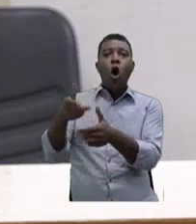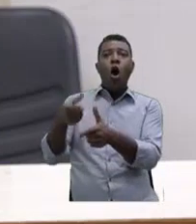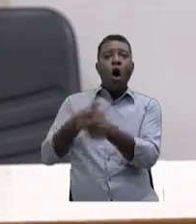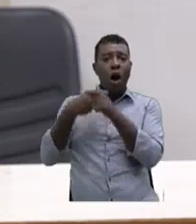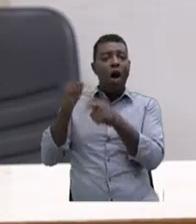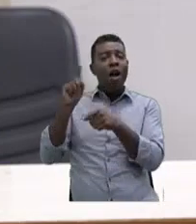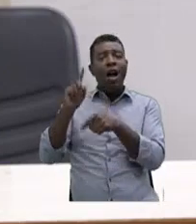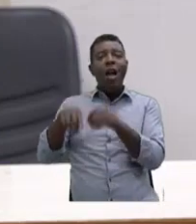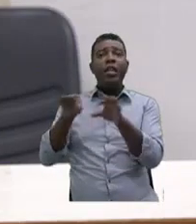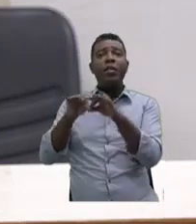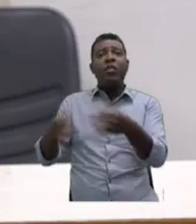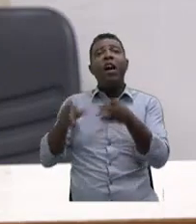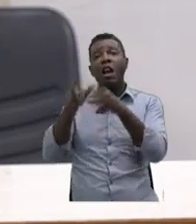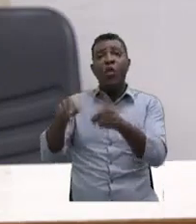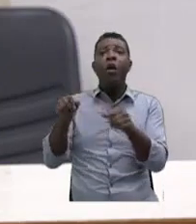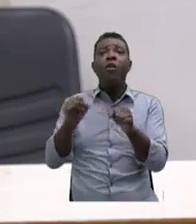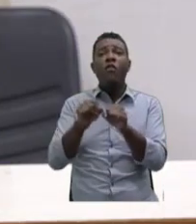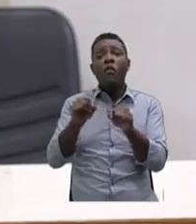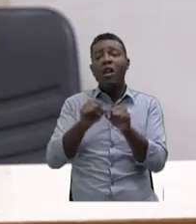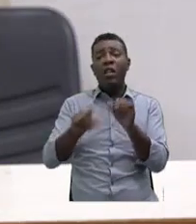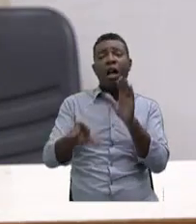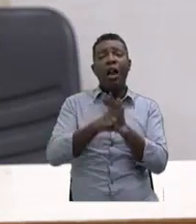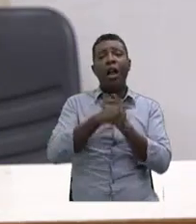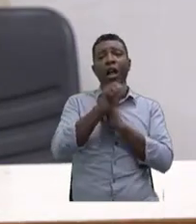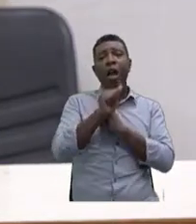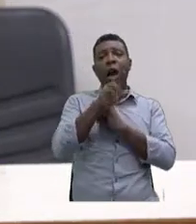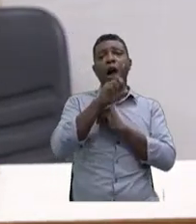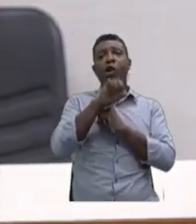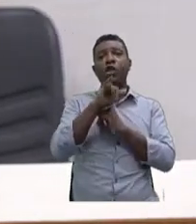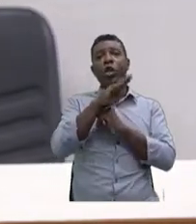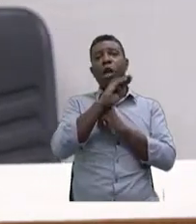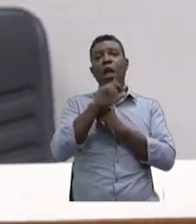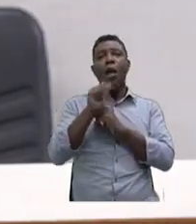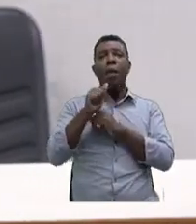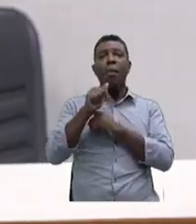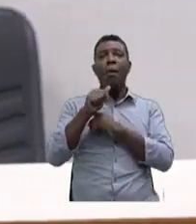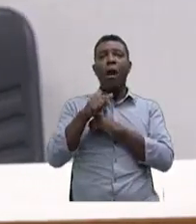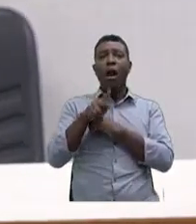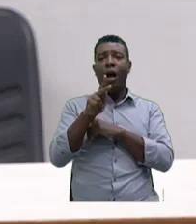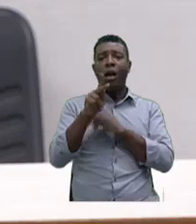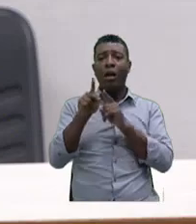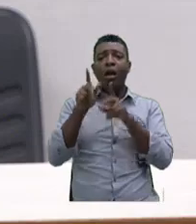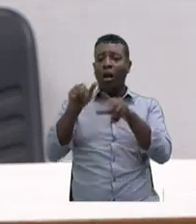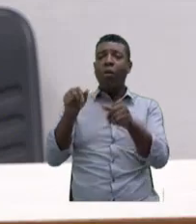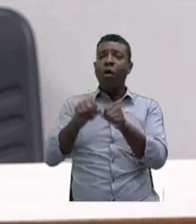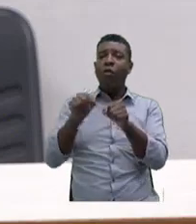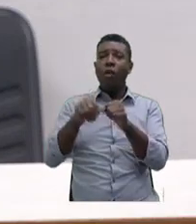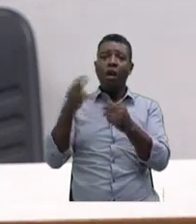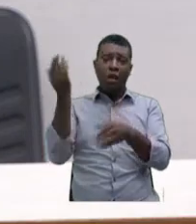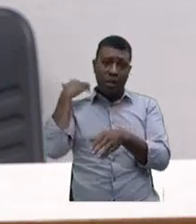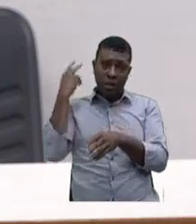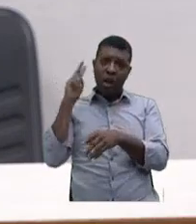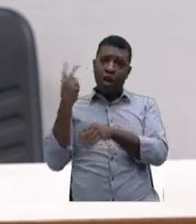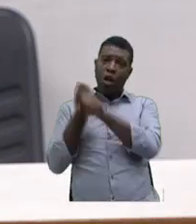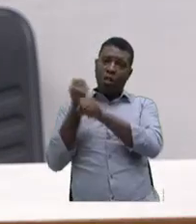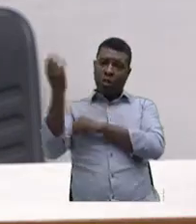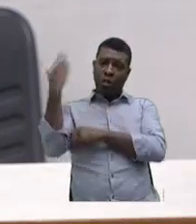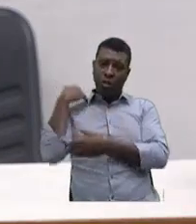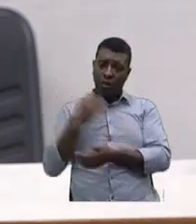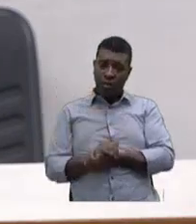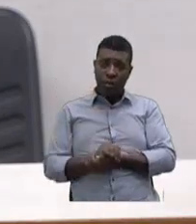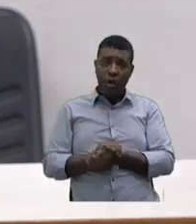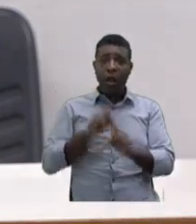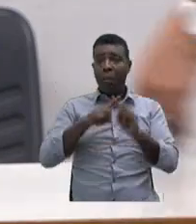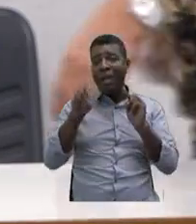lei Aldir Blanc, que fizemos aí há 2 anos. No entanto, para a lei Paulo Gustavo, se a gente não